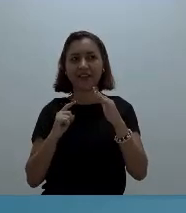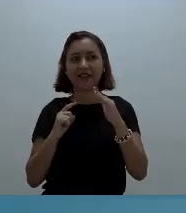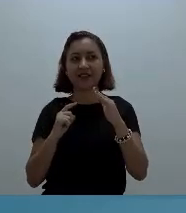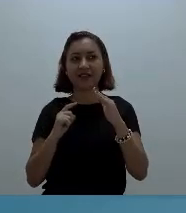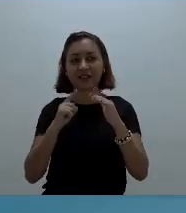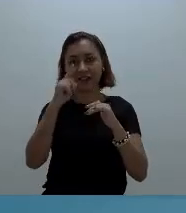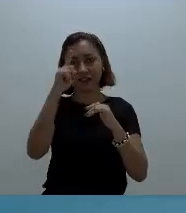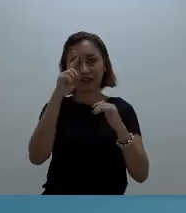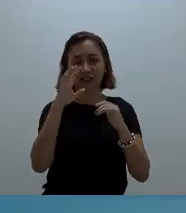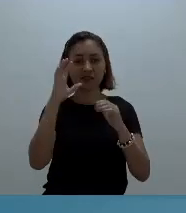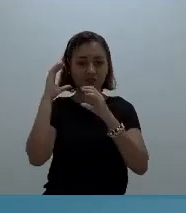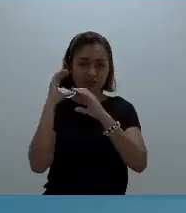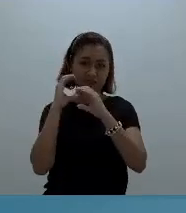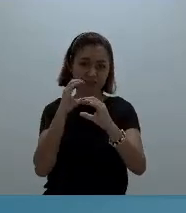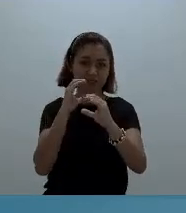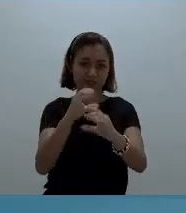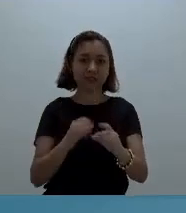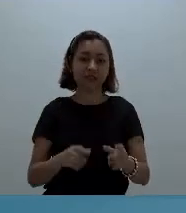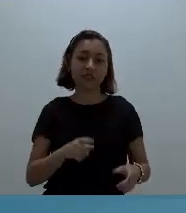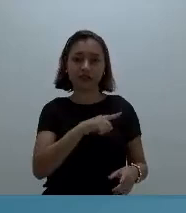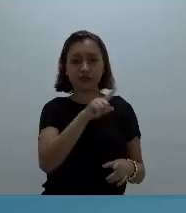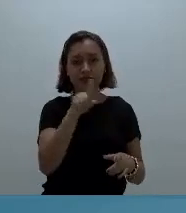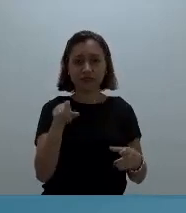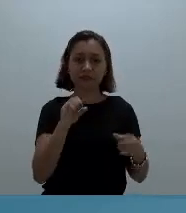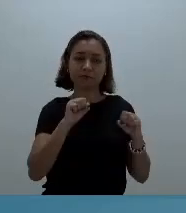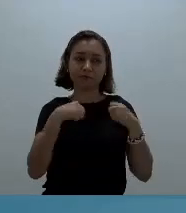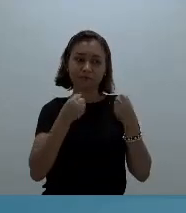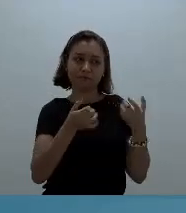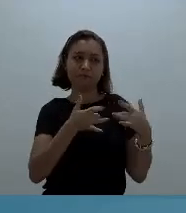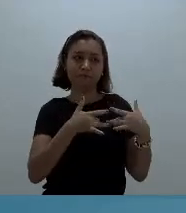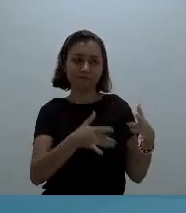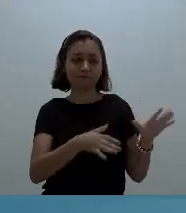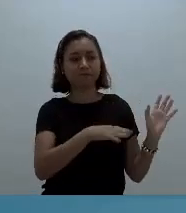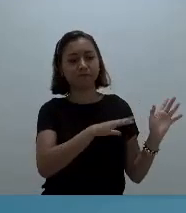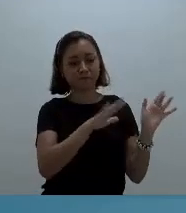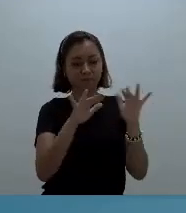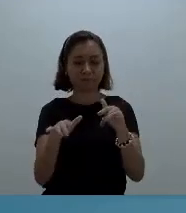Sírio. E quero dizer que a cada ano a gente tira